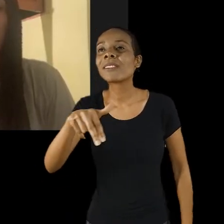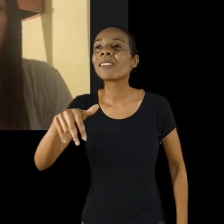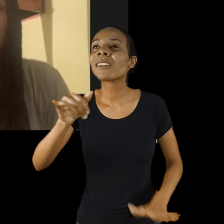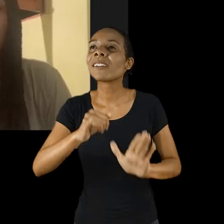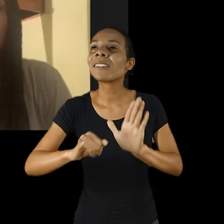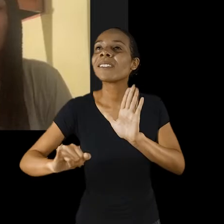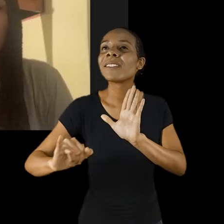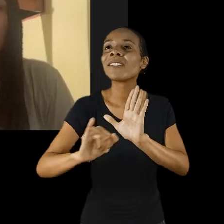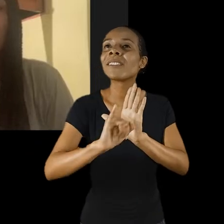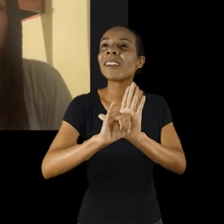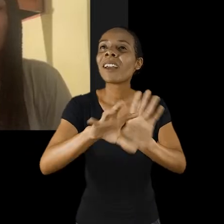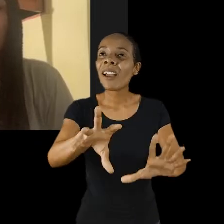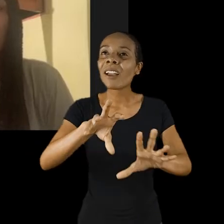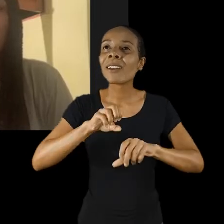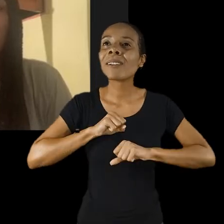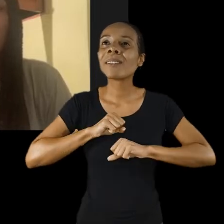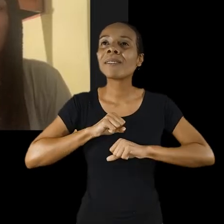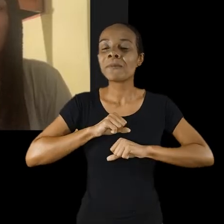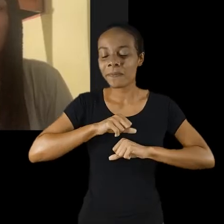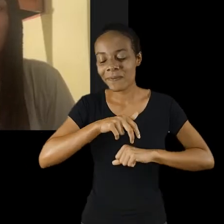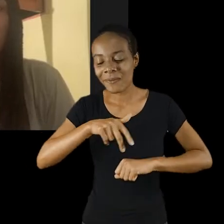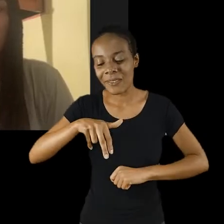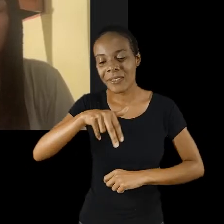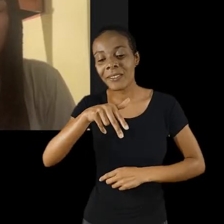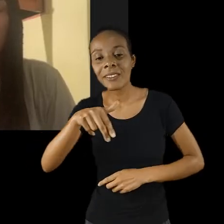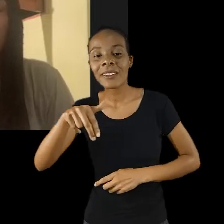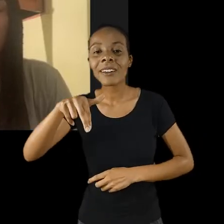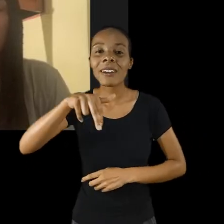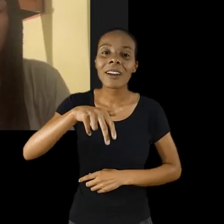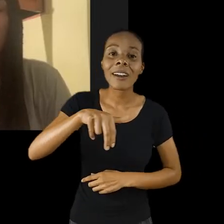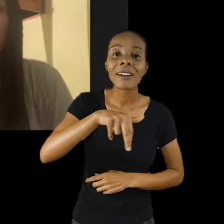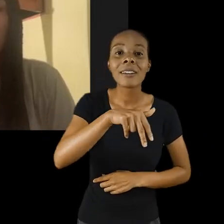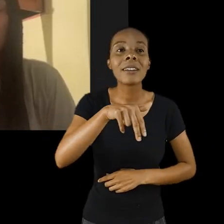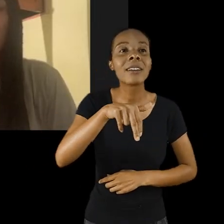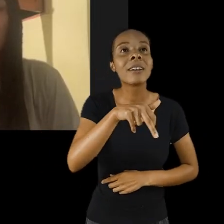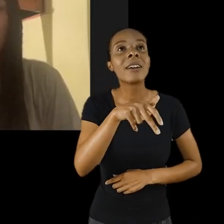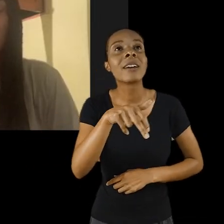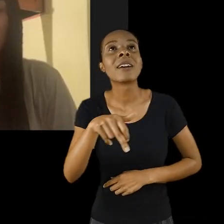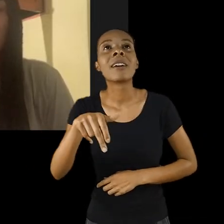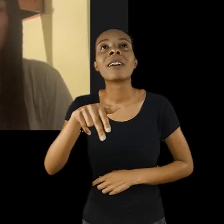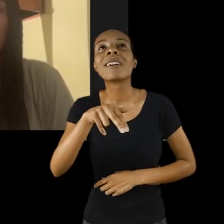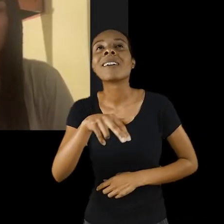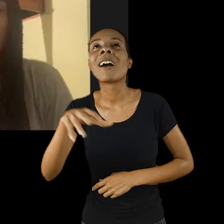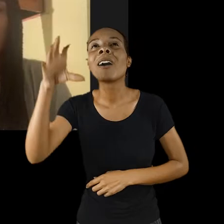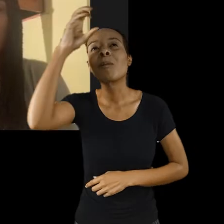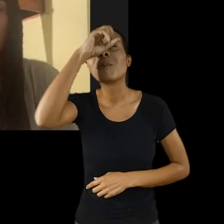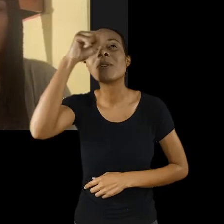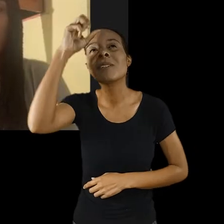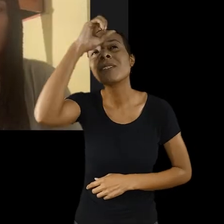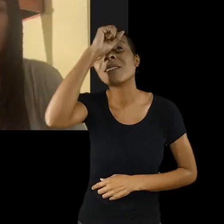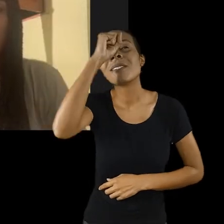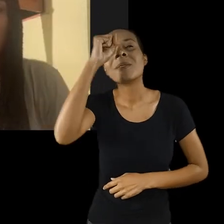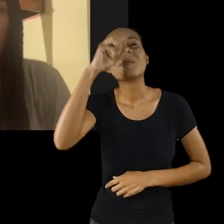identidade. Eu irei por aí sabendo ser amado